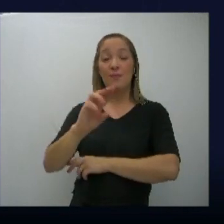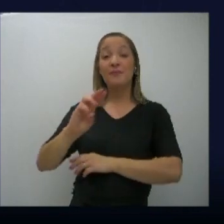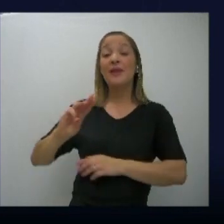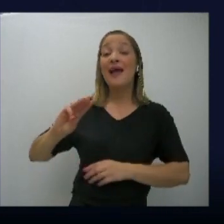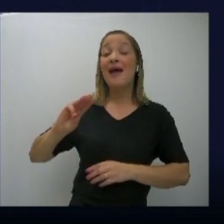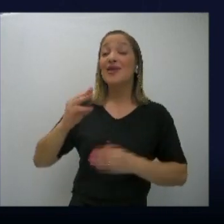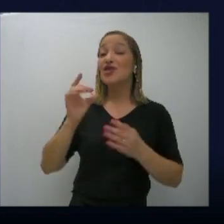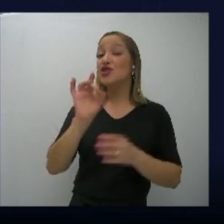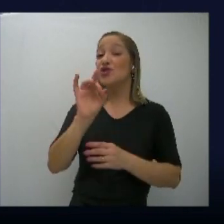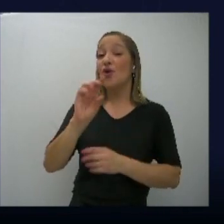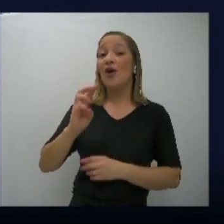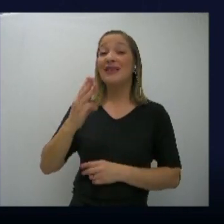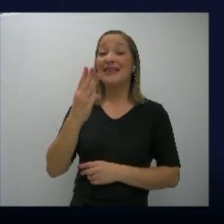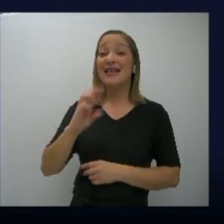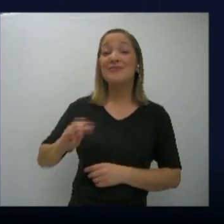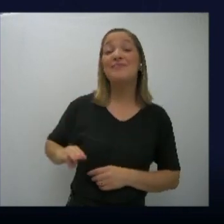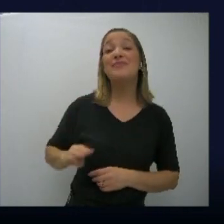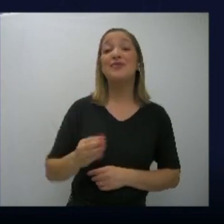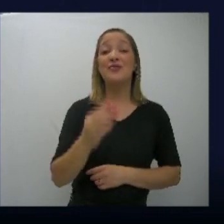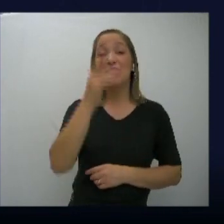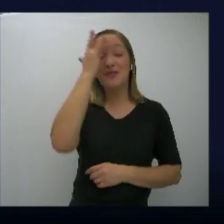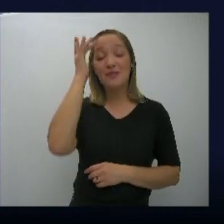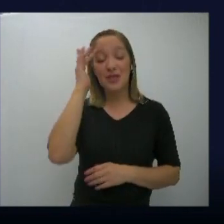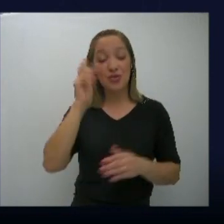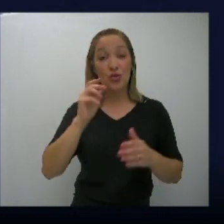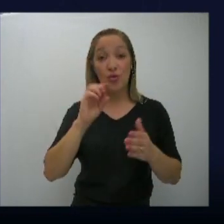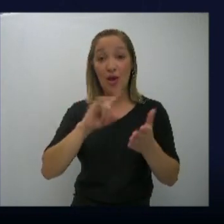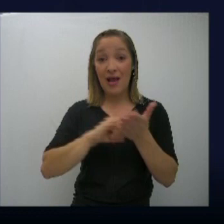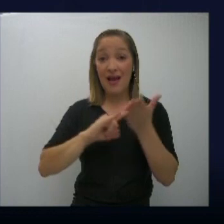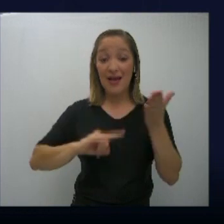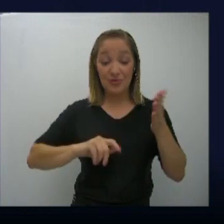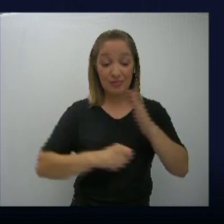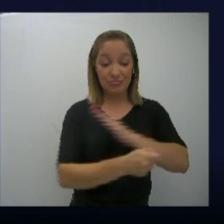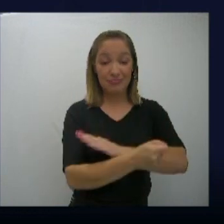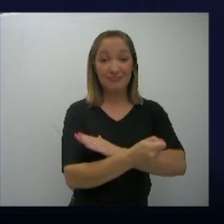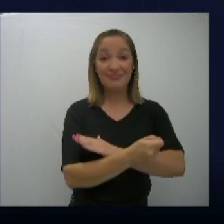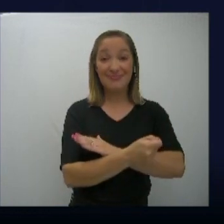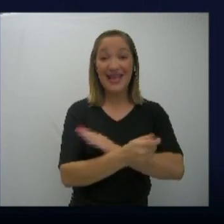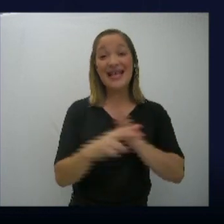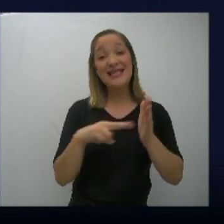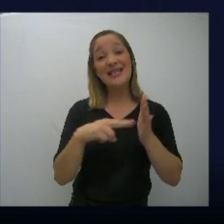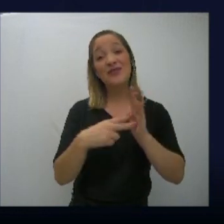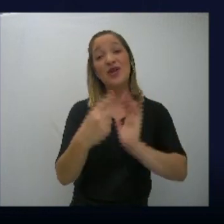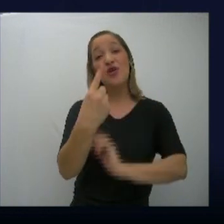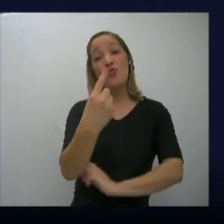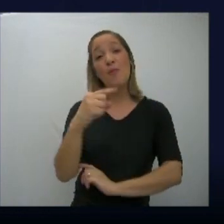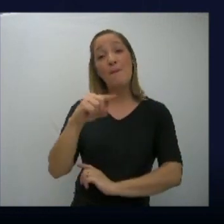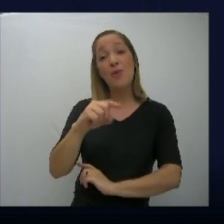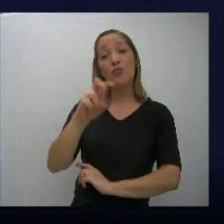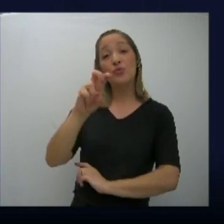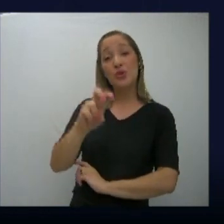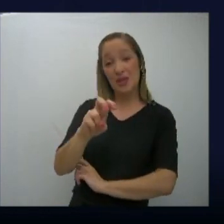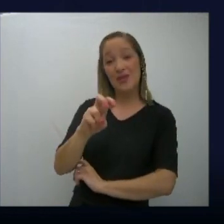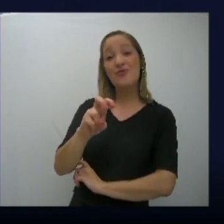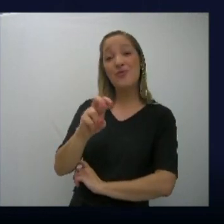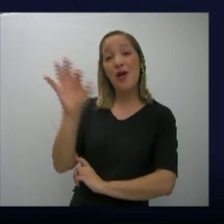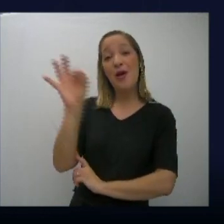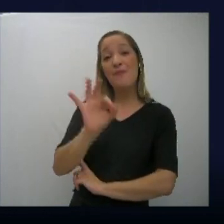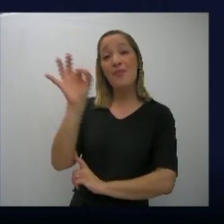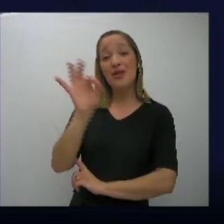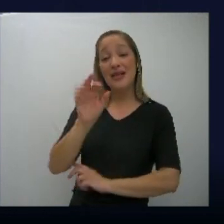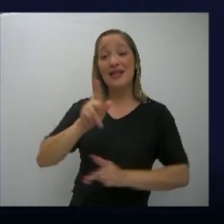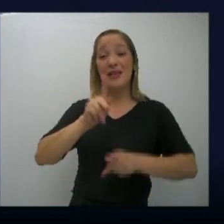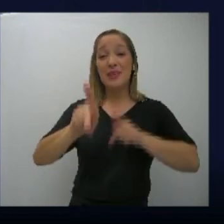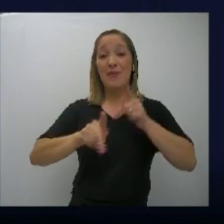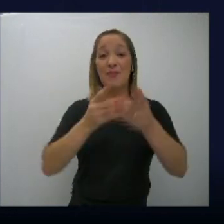investe em ações da 1.5 por cento da população entre 10 na Xperia